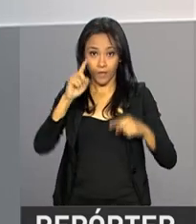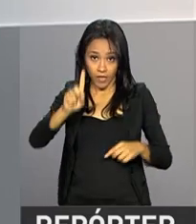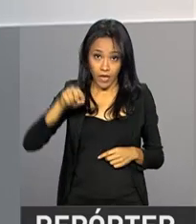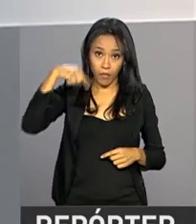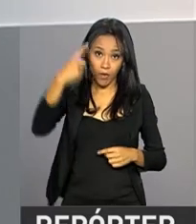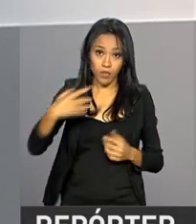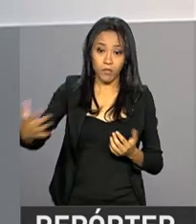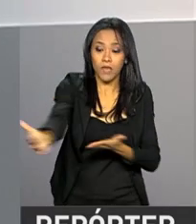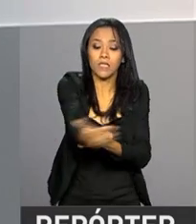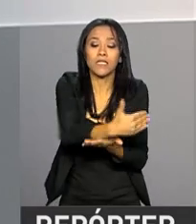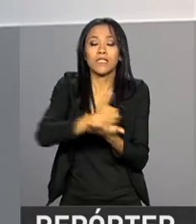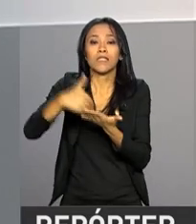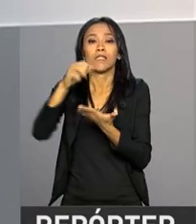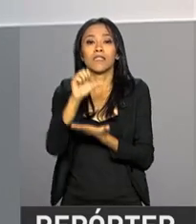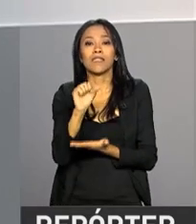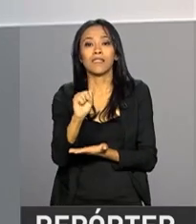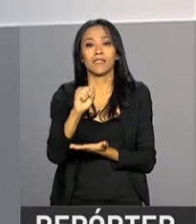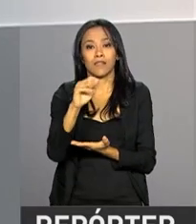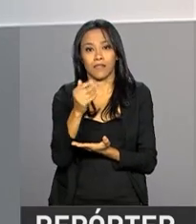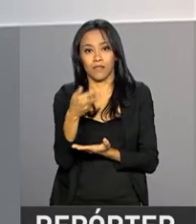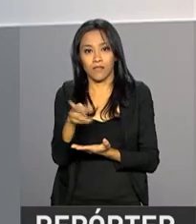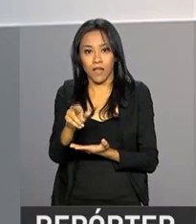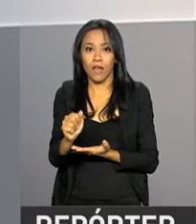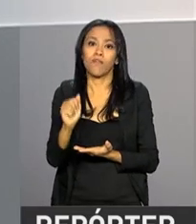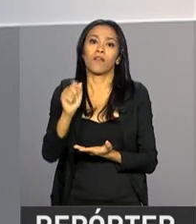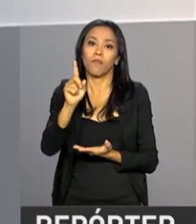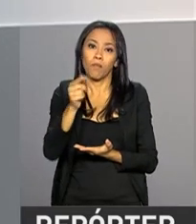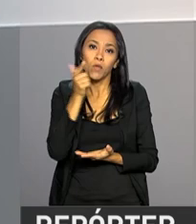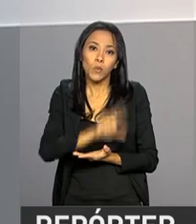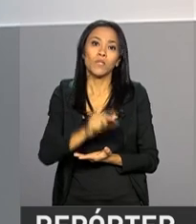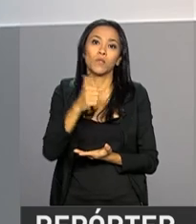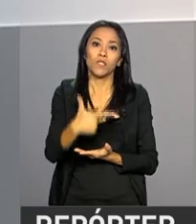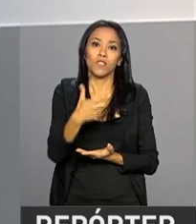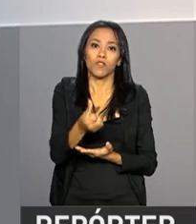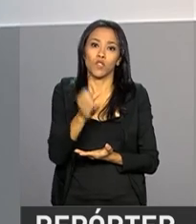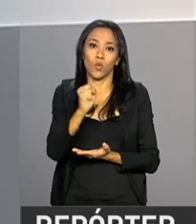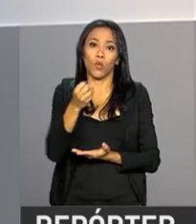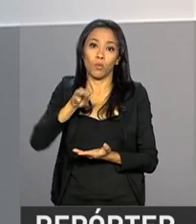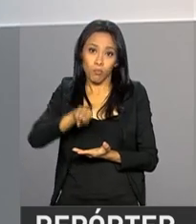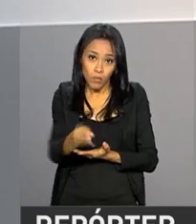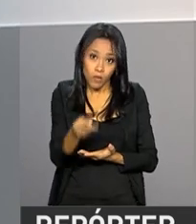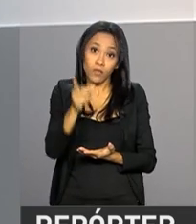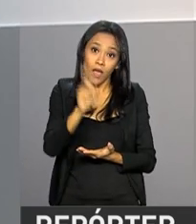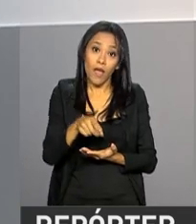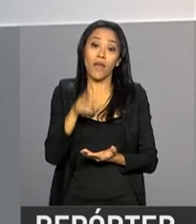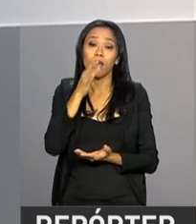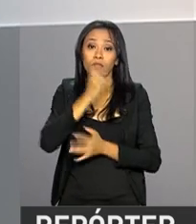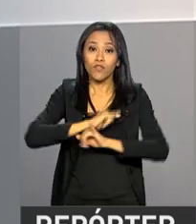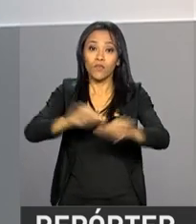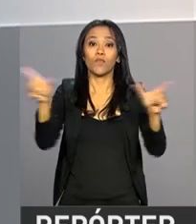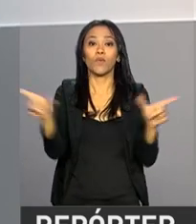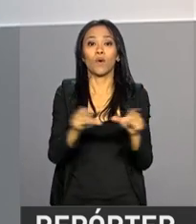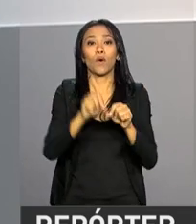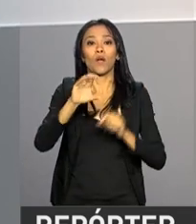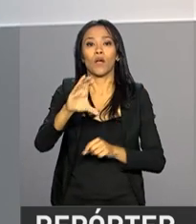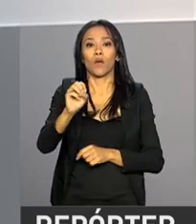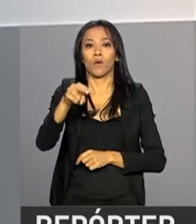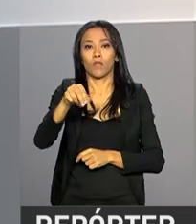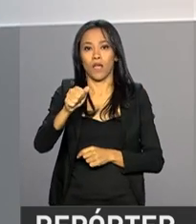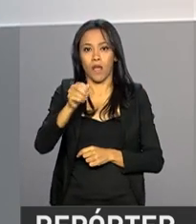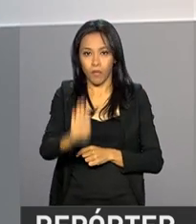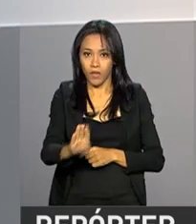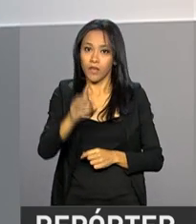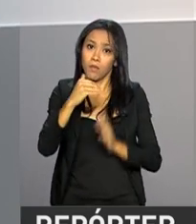safra de grãos pode chegar a 228 milhões de toneladas a estimativa da conab e representa uma queda de até 6%